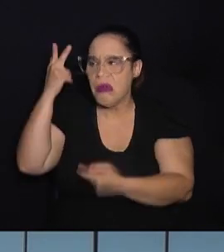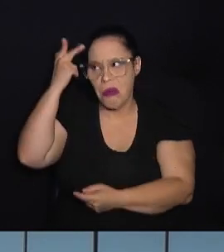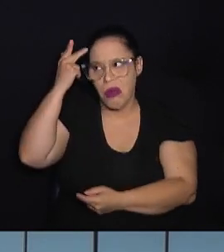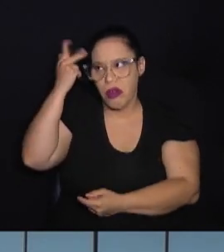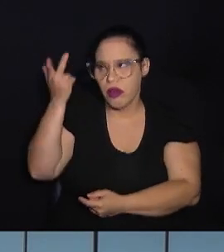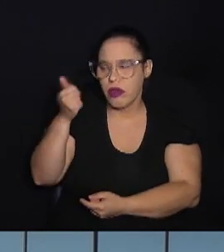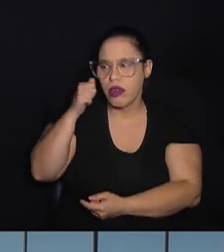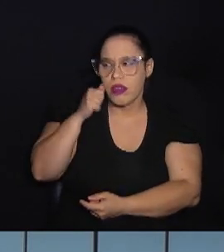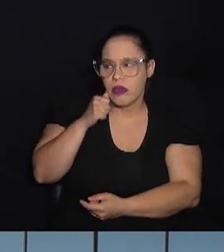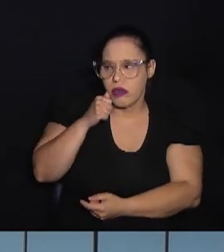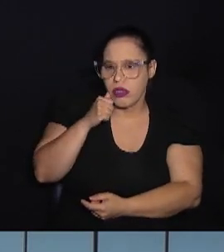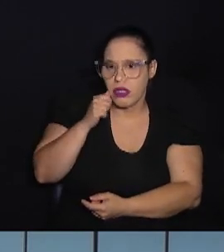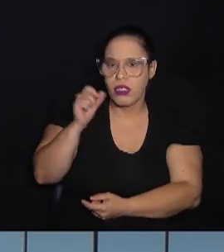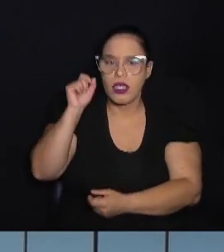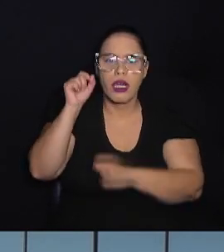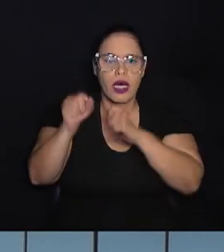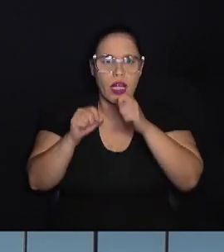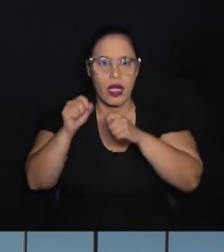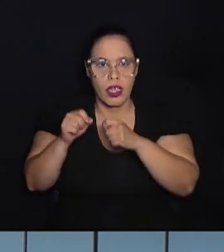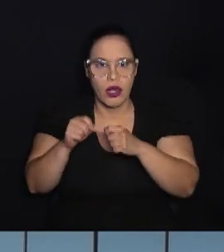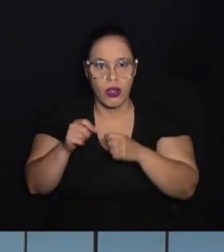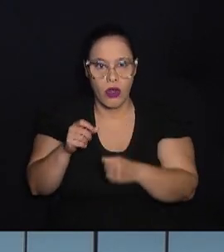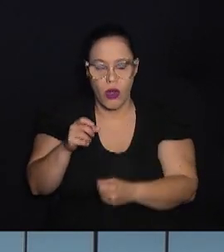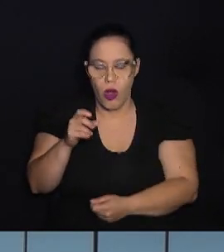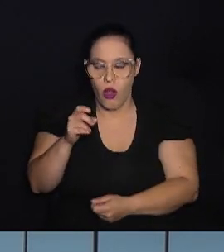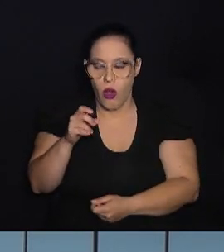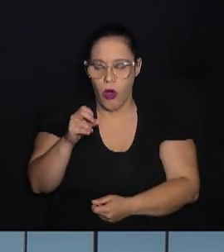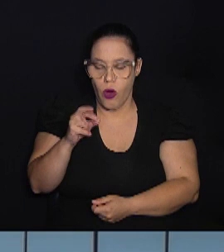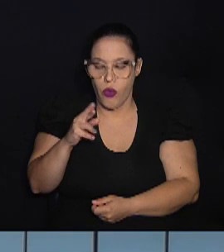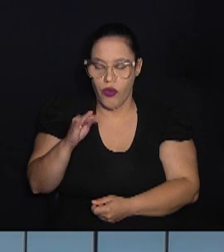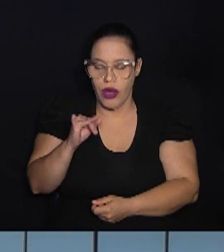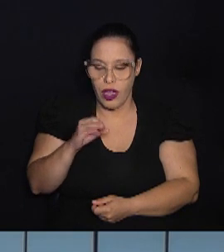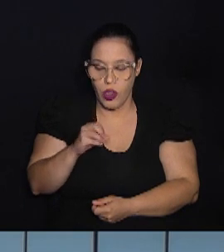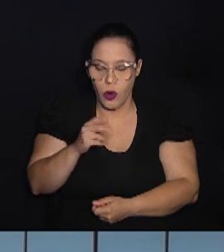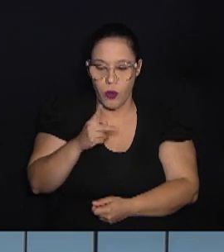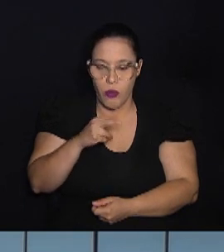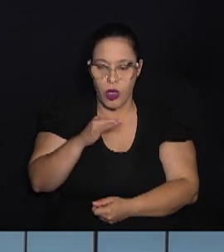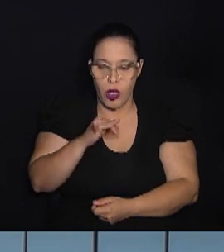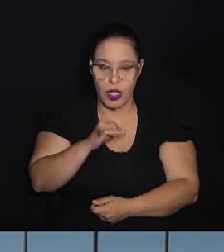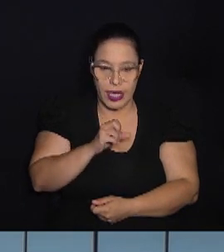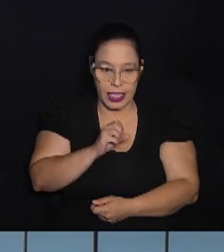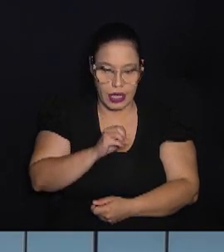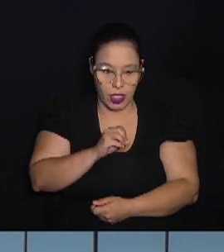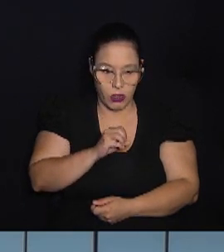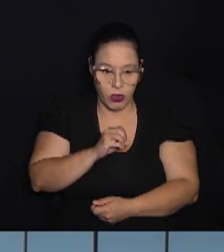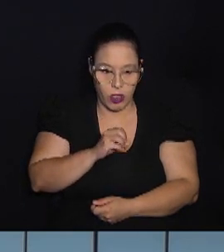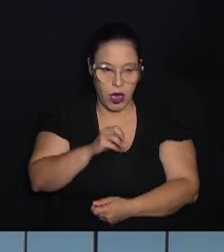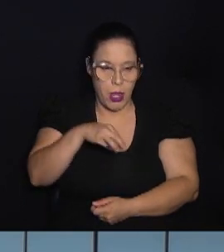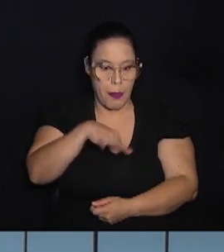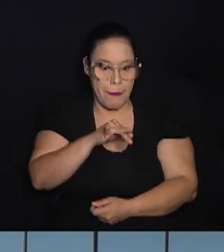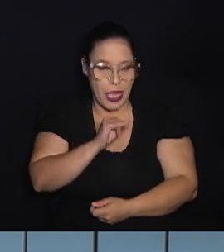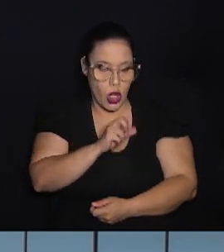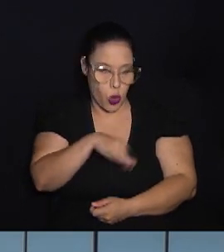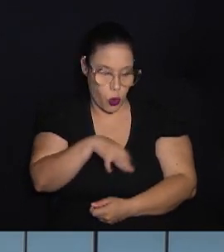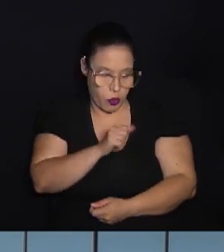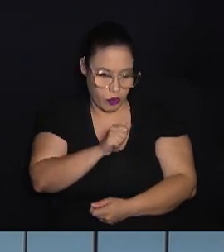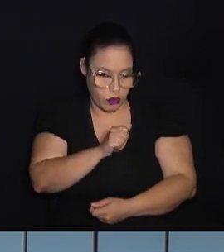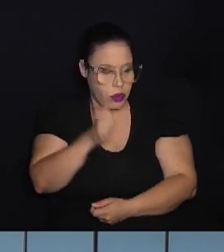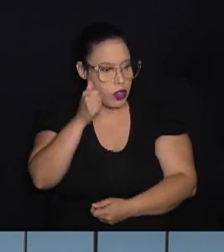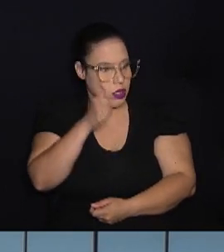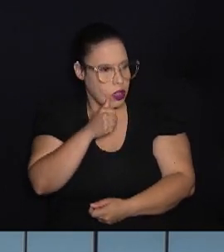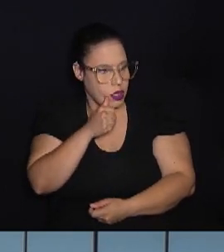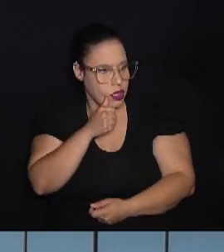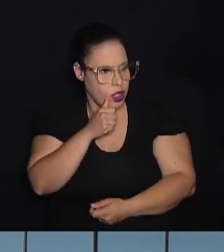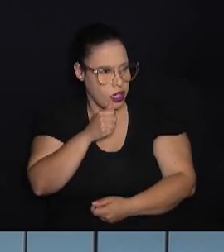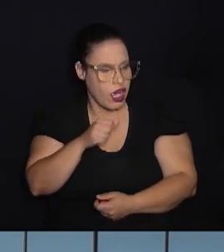as mulheres, né? Quem tem aquele ovário policístico ou mioma, essas mulheres, elas têm uma maior